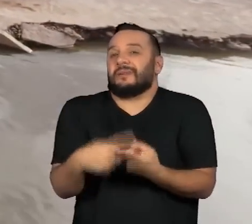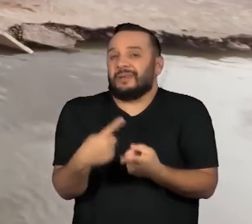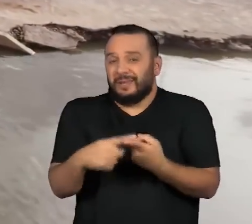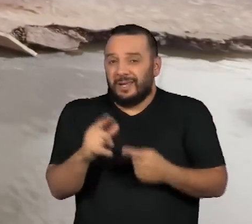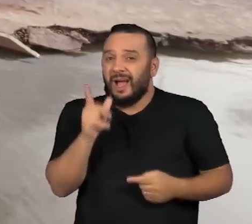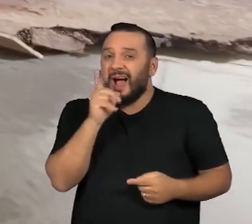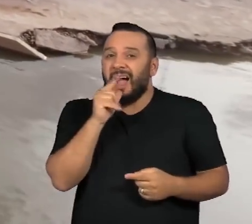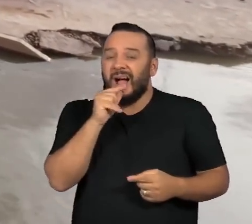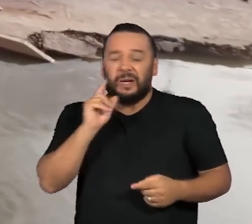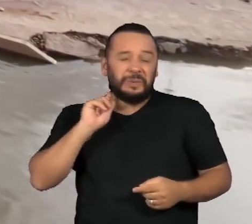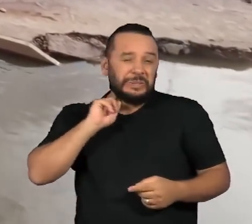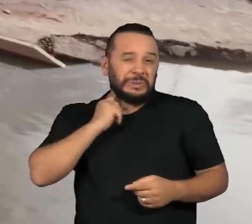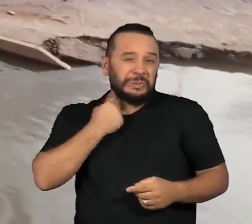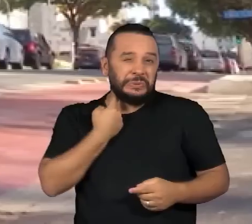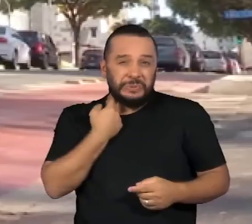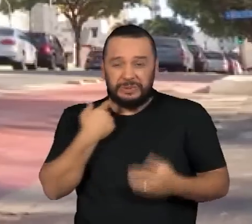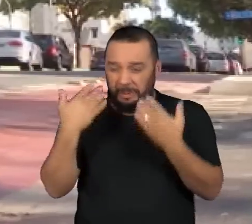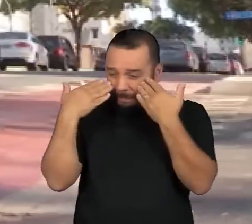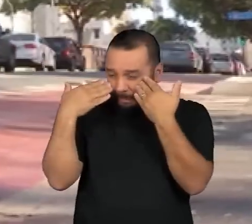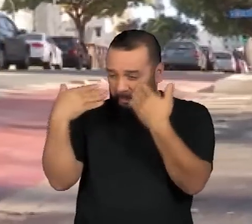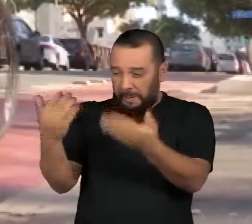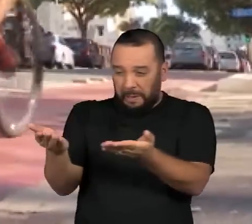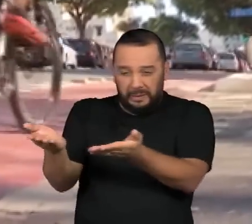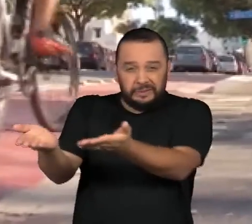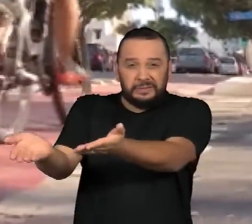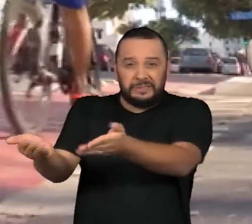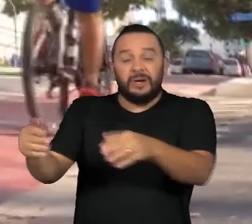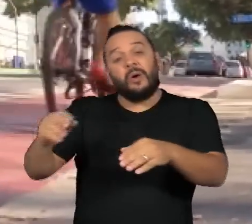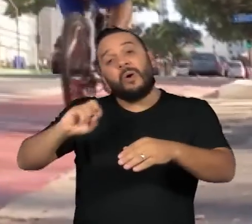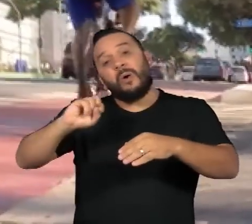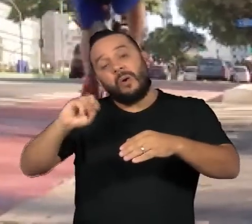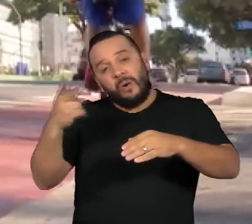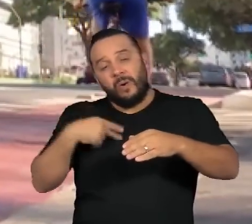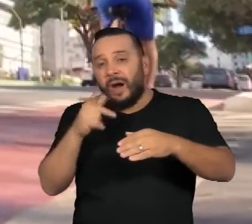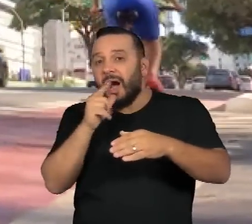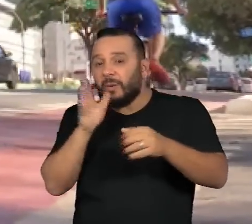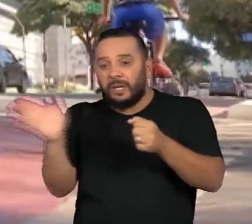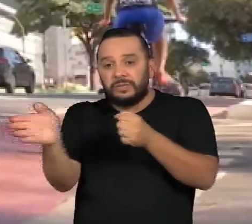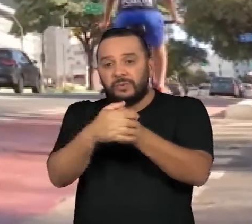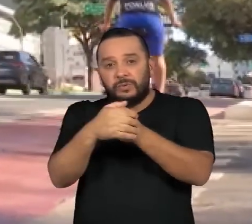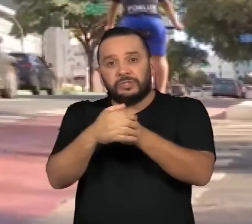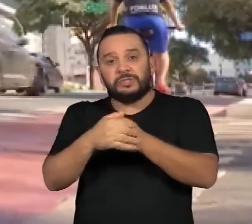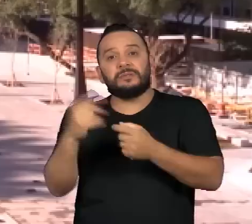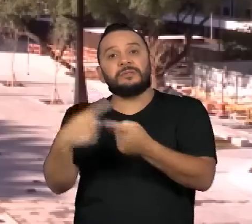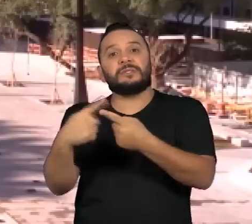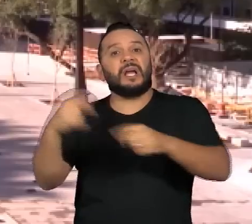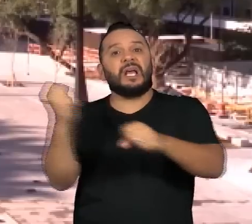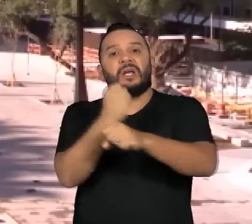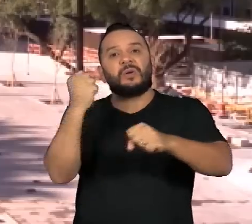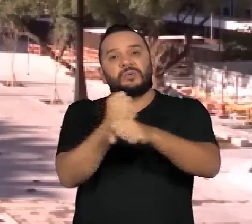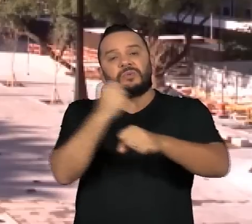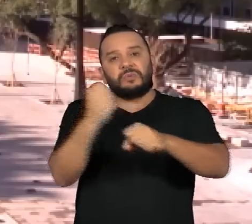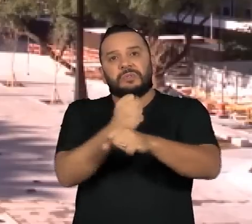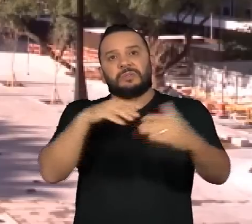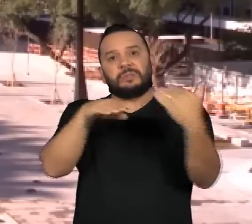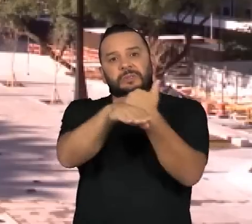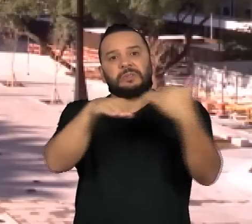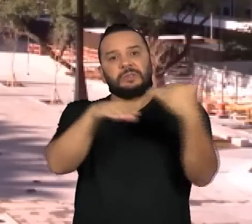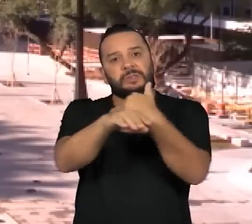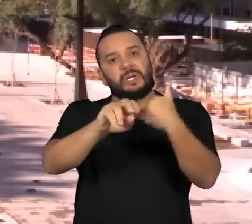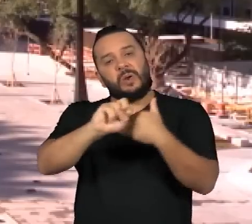transformaram em esgotos a céu aberto ou acabaram em cobertas para dar lugar à expansão urbana